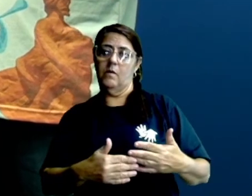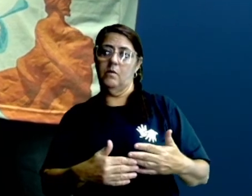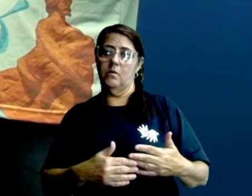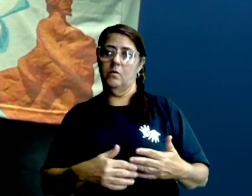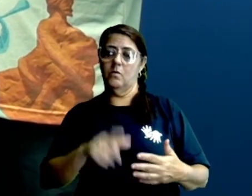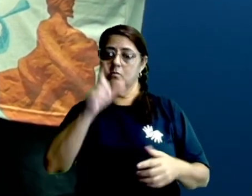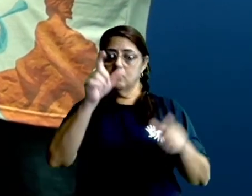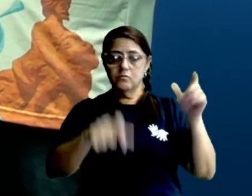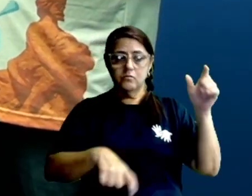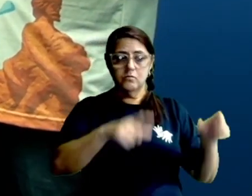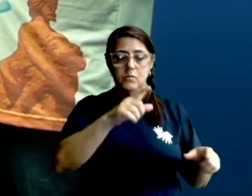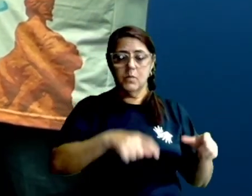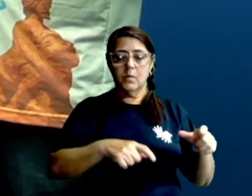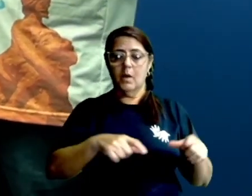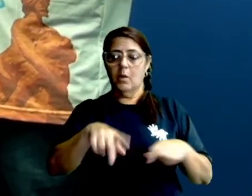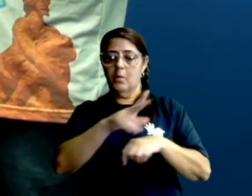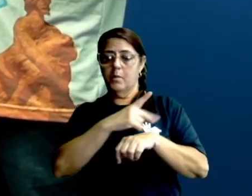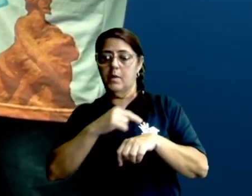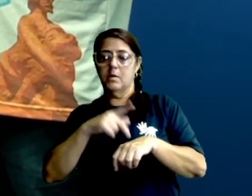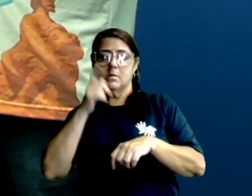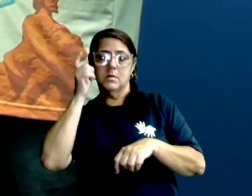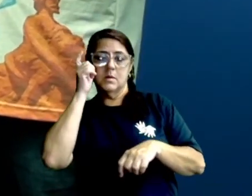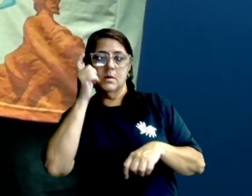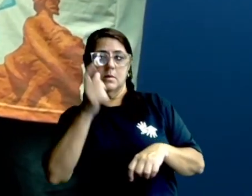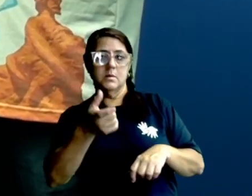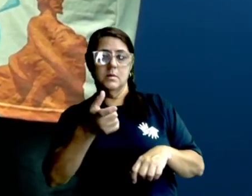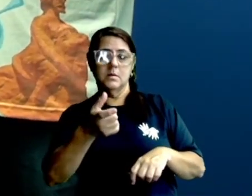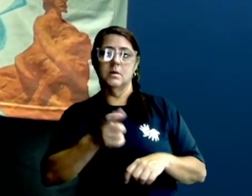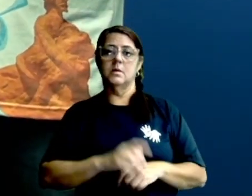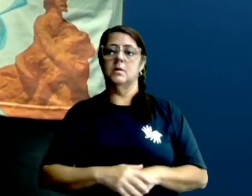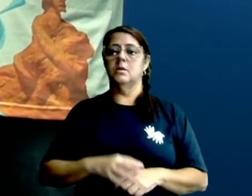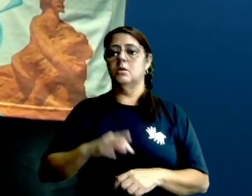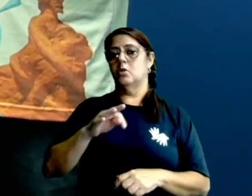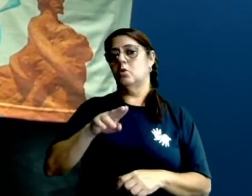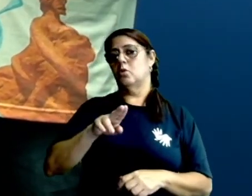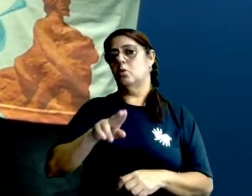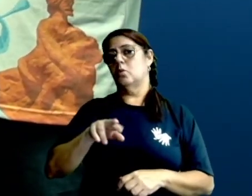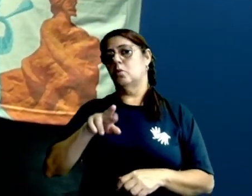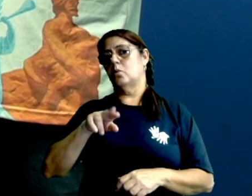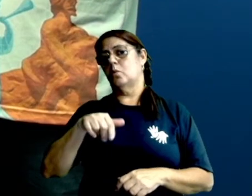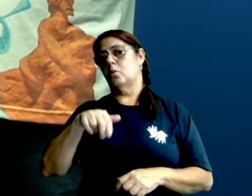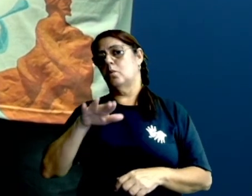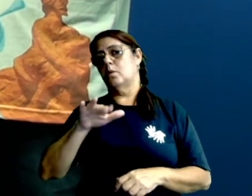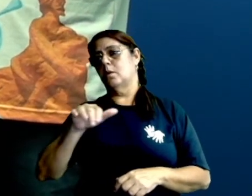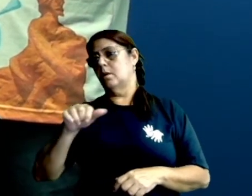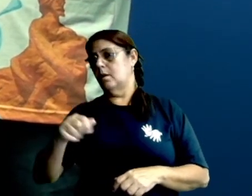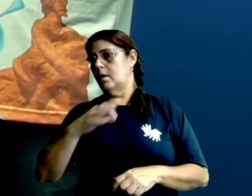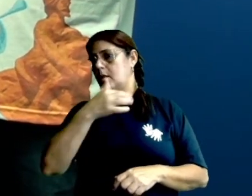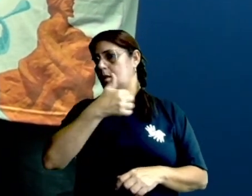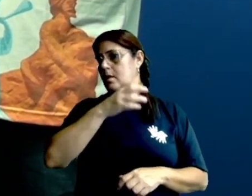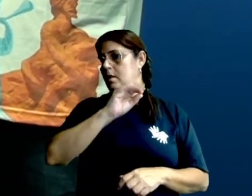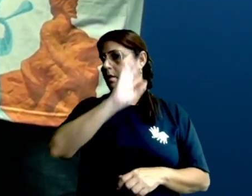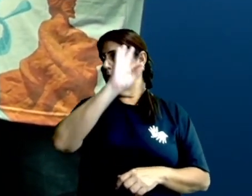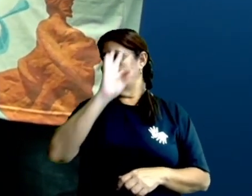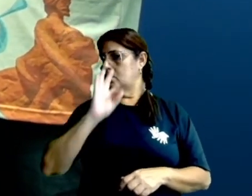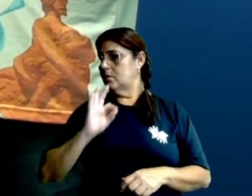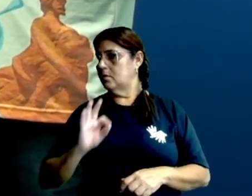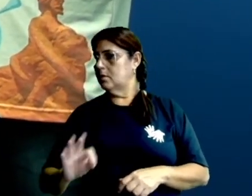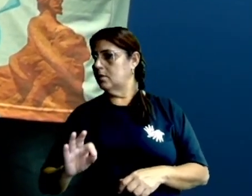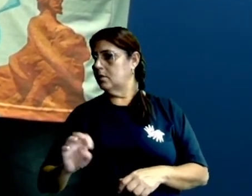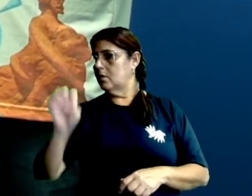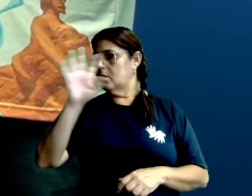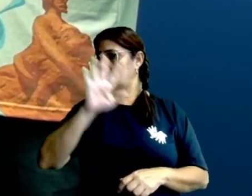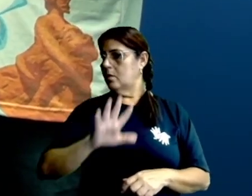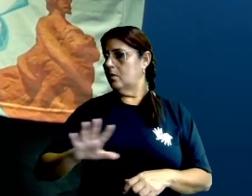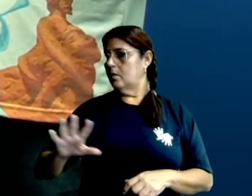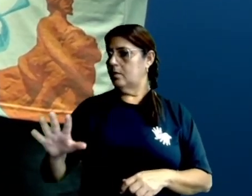desenvolvimento humano. Então, é um país bastante interessante. E a Turquia, né, que tem 10% de sua parte no território europeu,